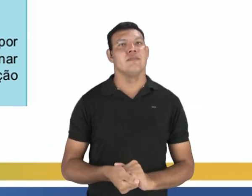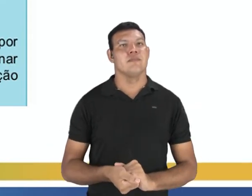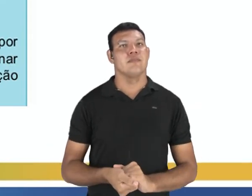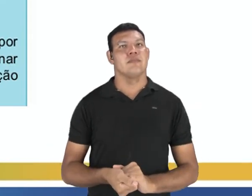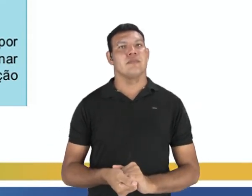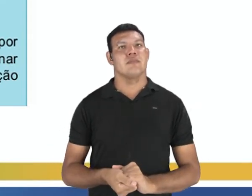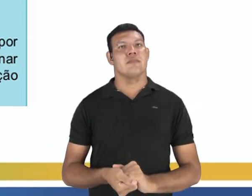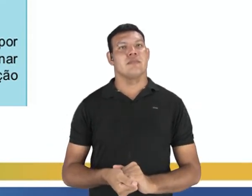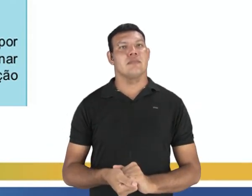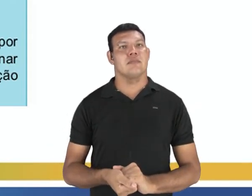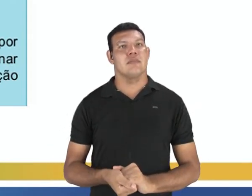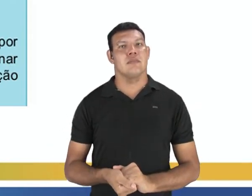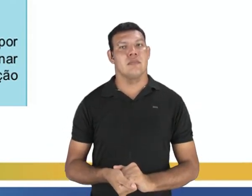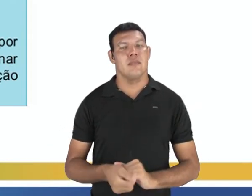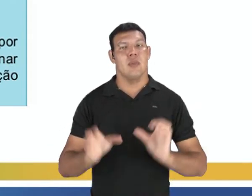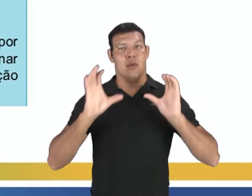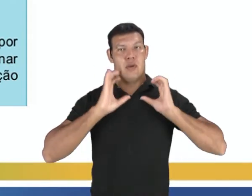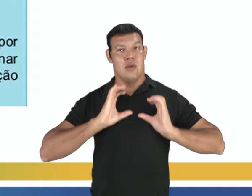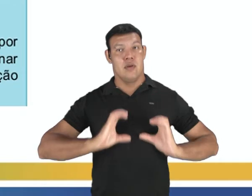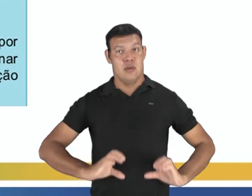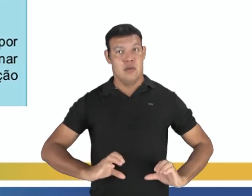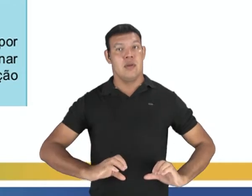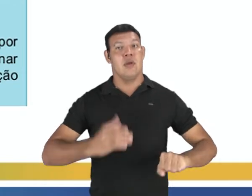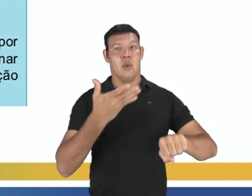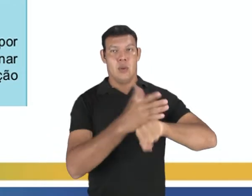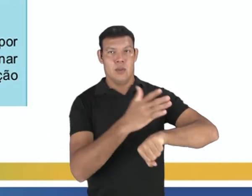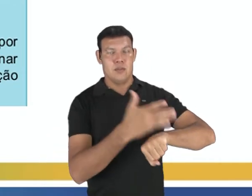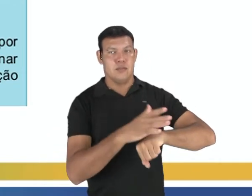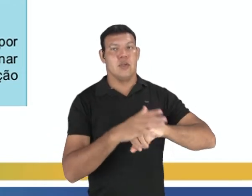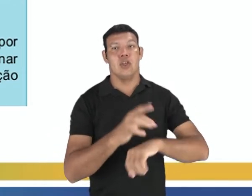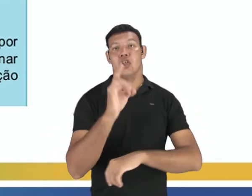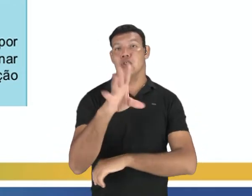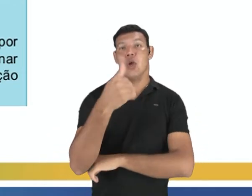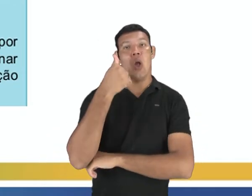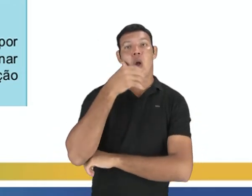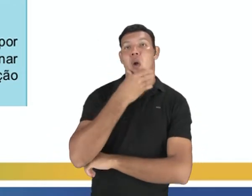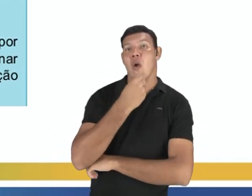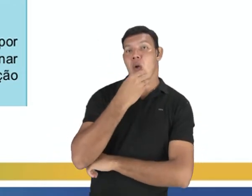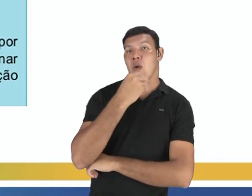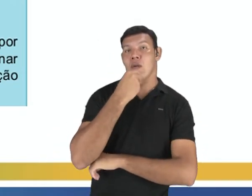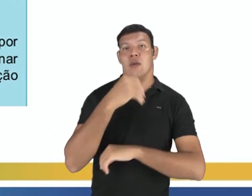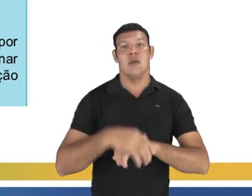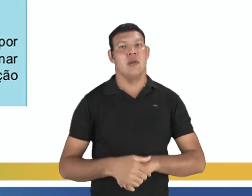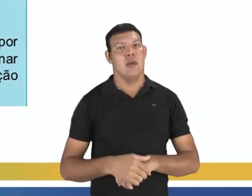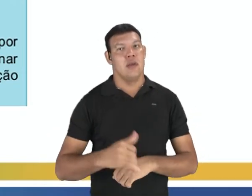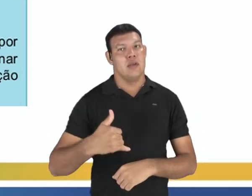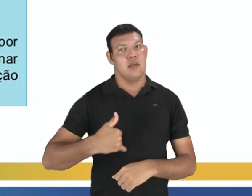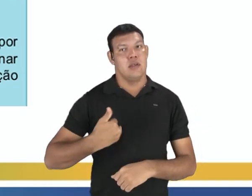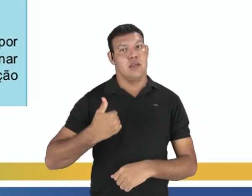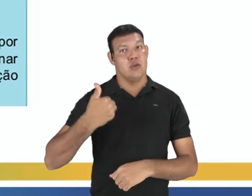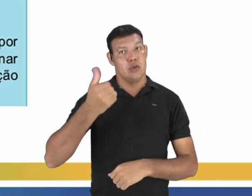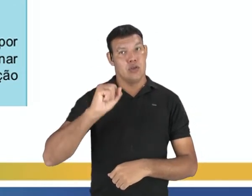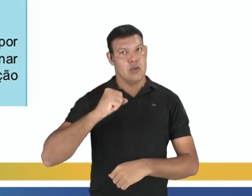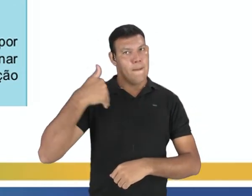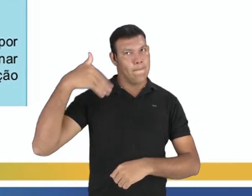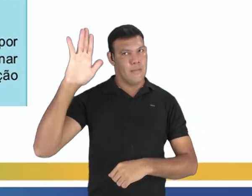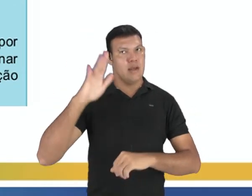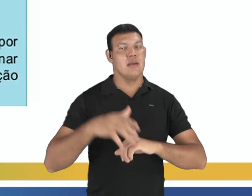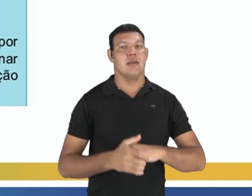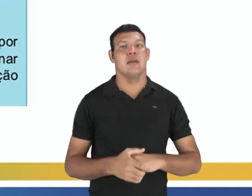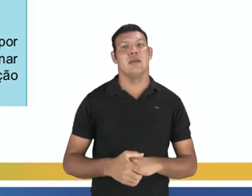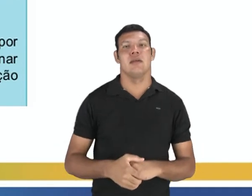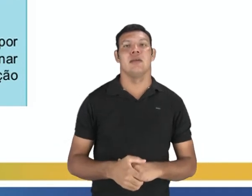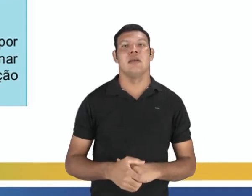né? Os cidadãos que podiam participar eram somente homens, né? Mais de 18 anos, filhos de pais e